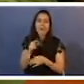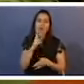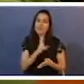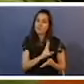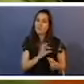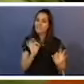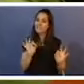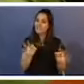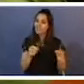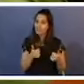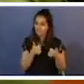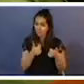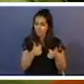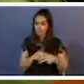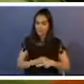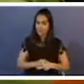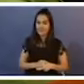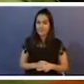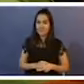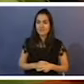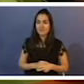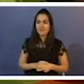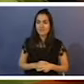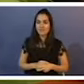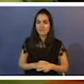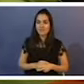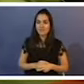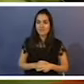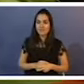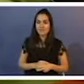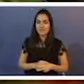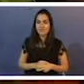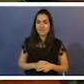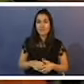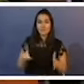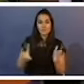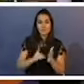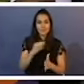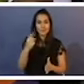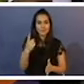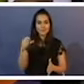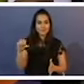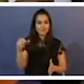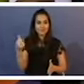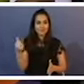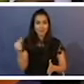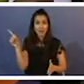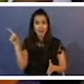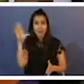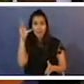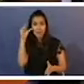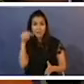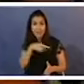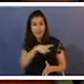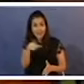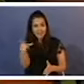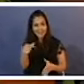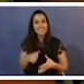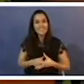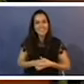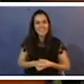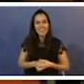certinho tá lá na página 196 aqui uma curiosidade para